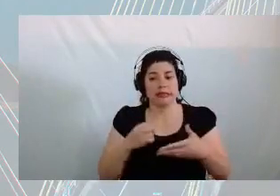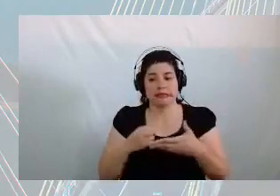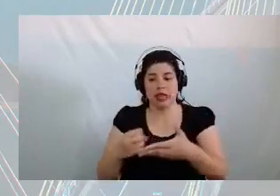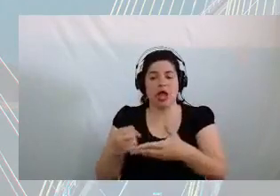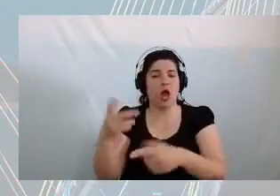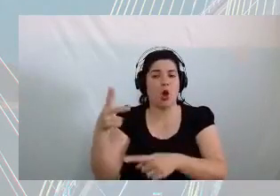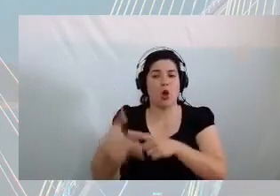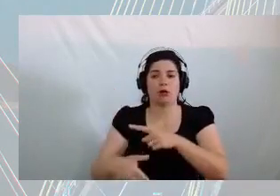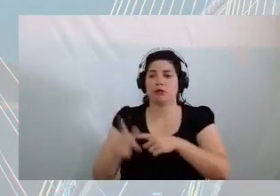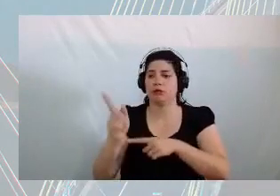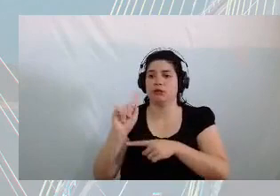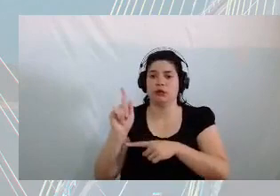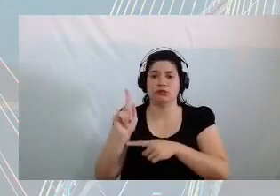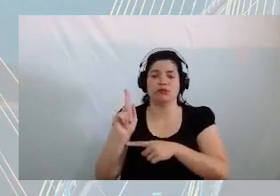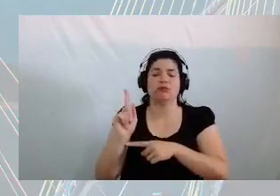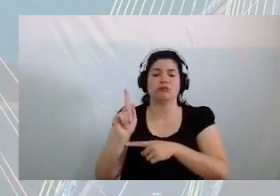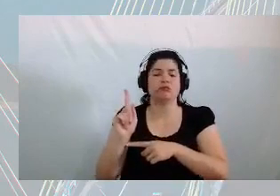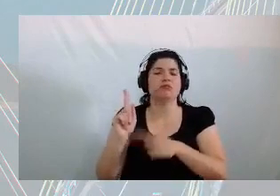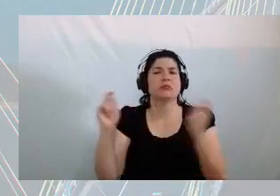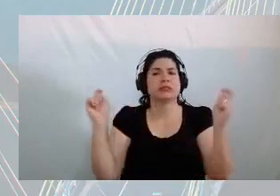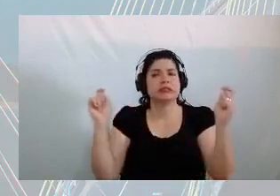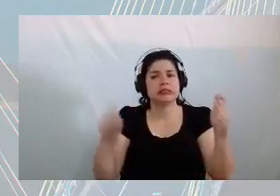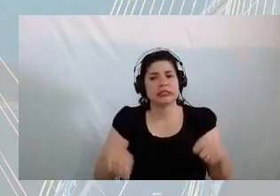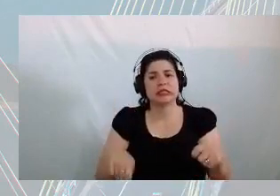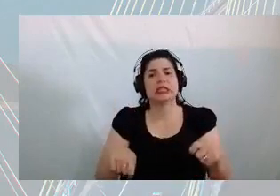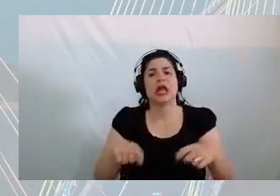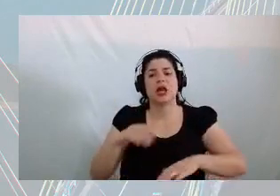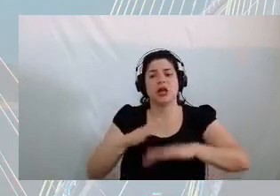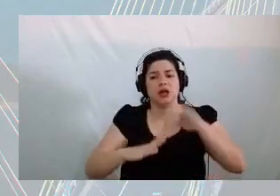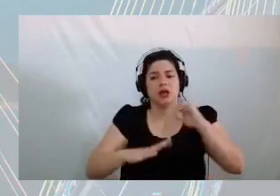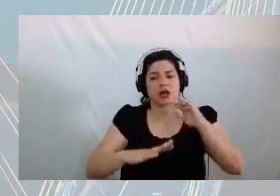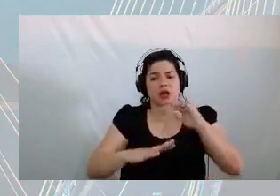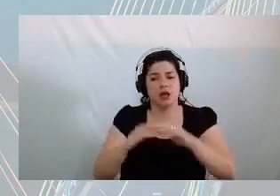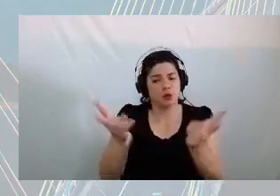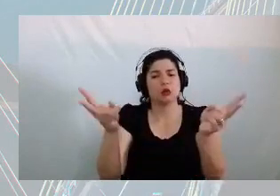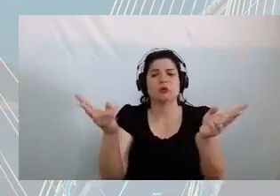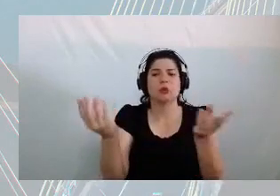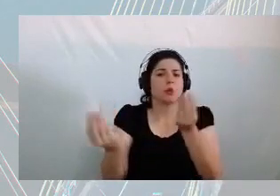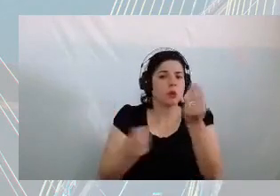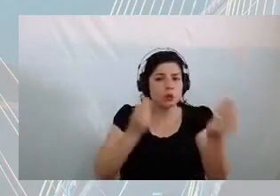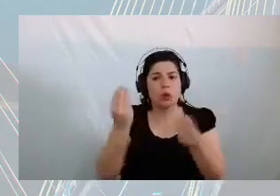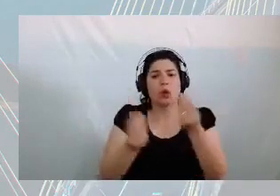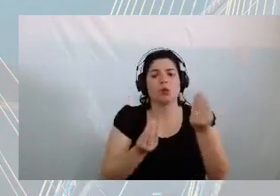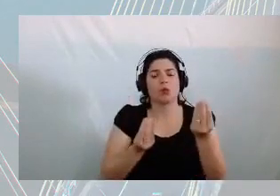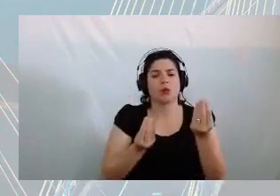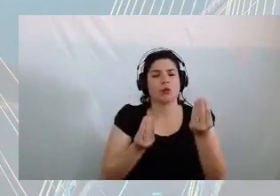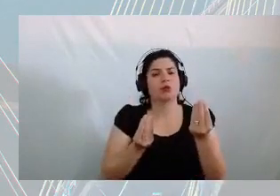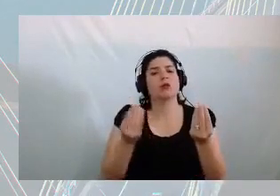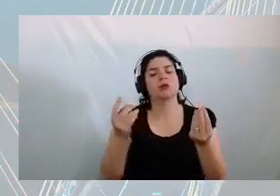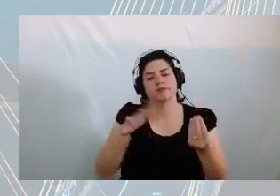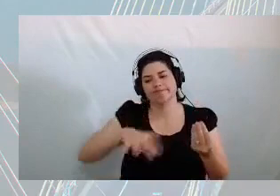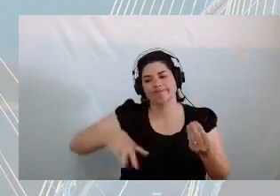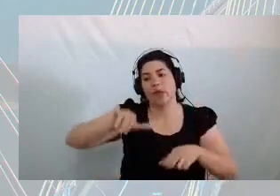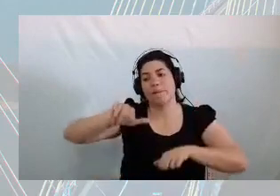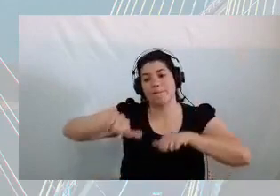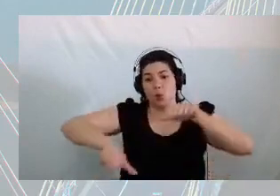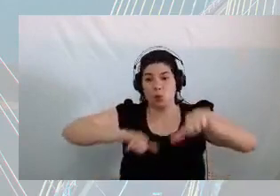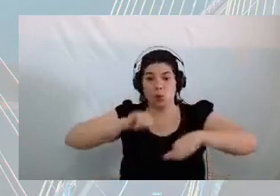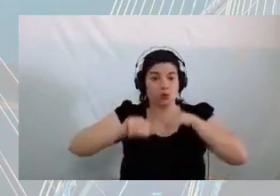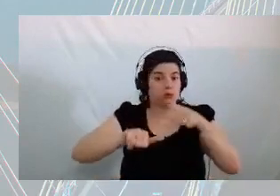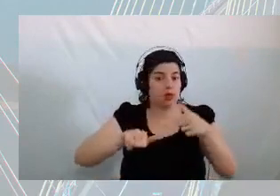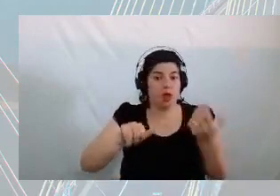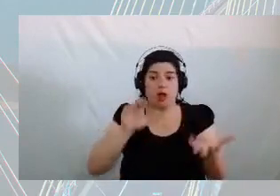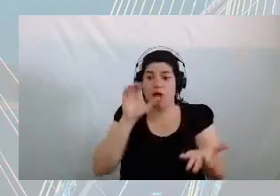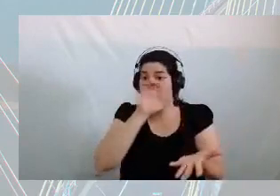que você desvia a atenção para isso sem deixar de lado o operacional? O que você está ali, né? O mercado é dinâmico para ontem. A gente precisa